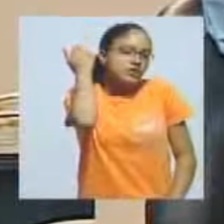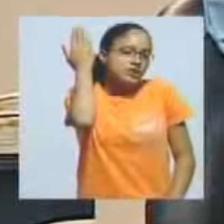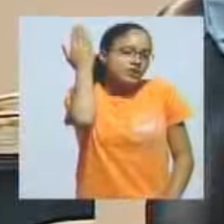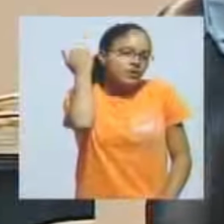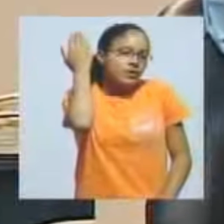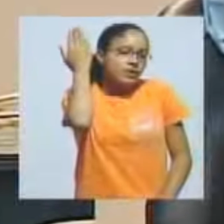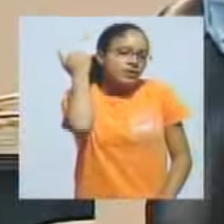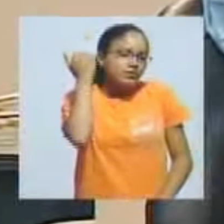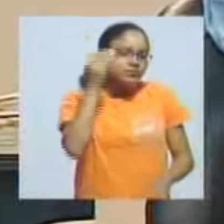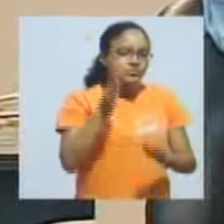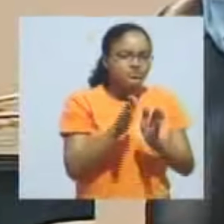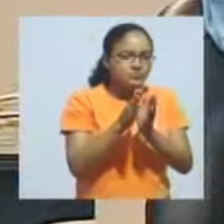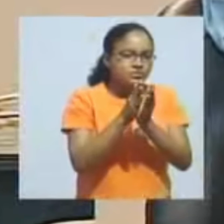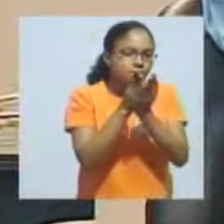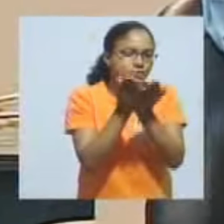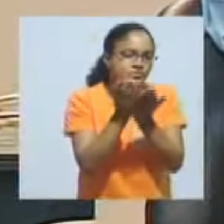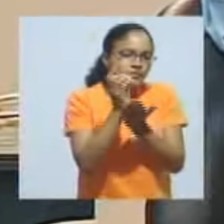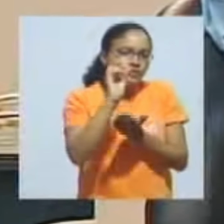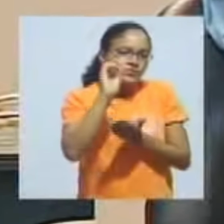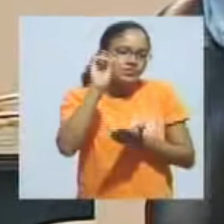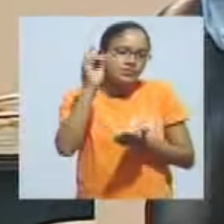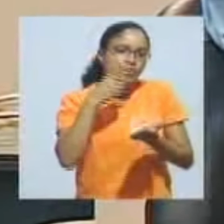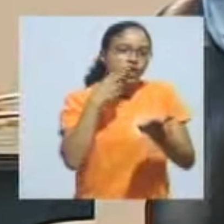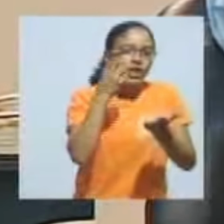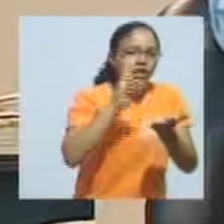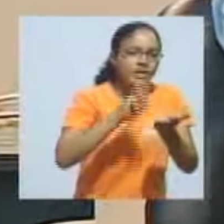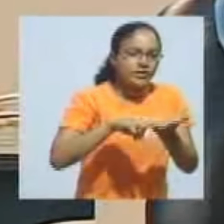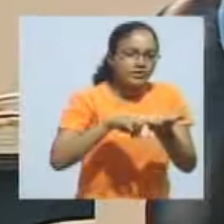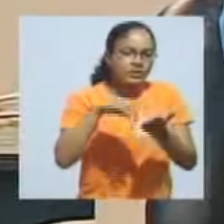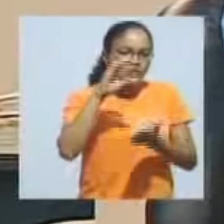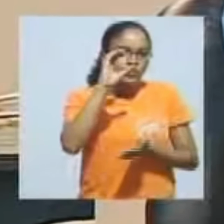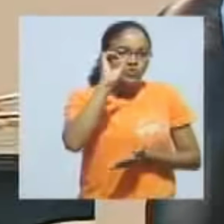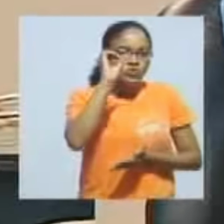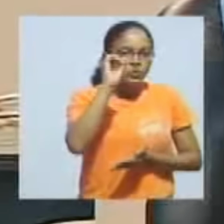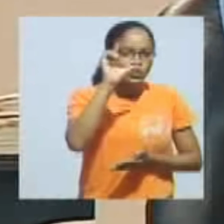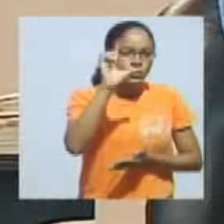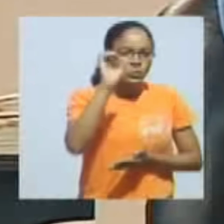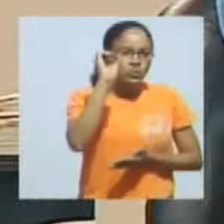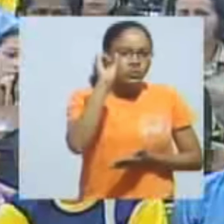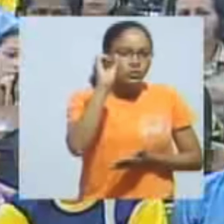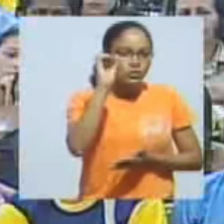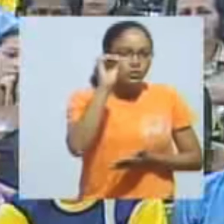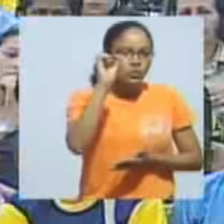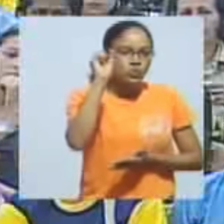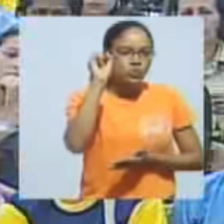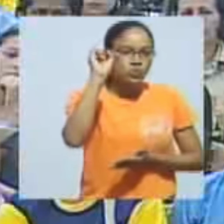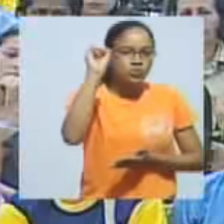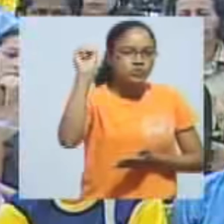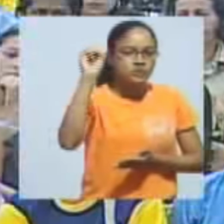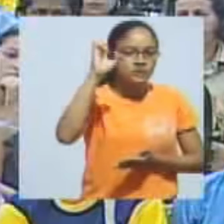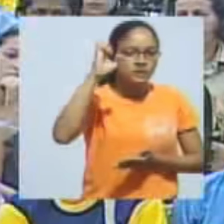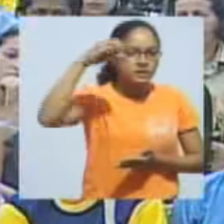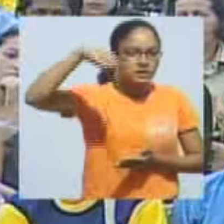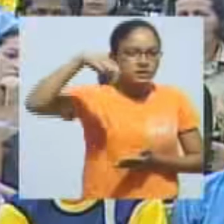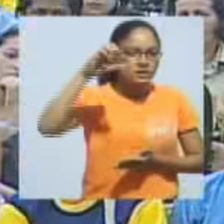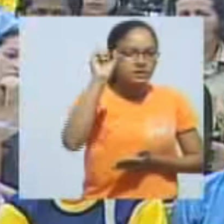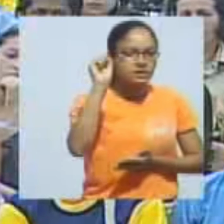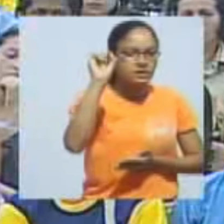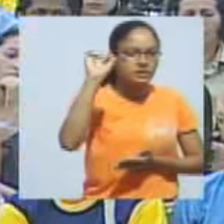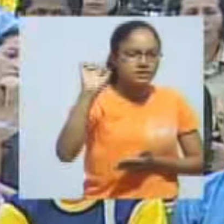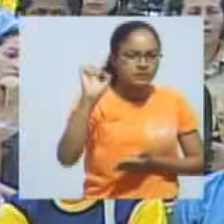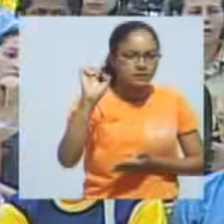a carta aos Colossenses. Essa morte é morte de morte, da pessoa que